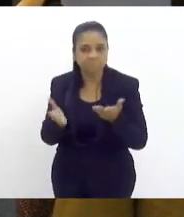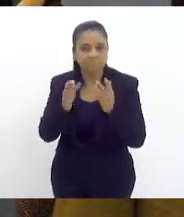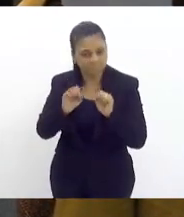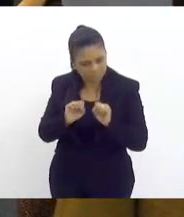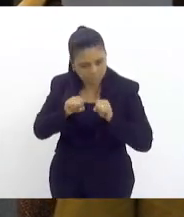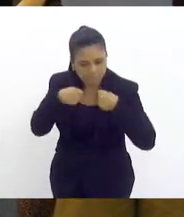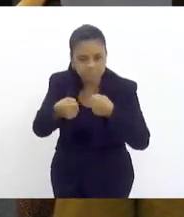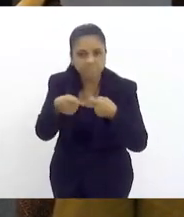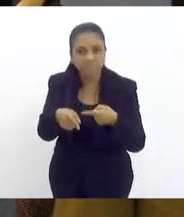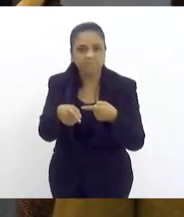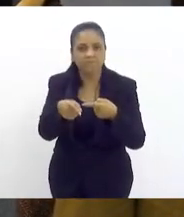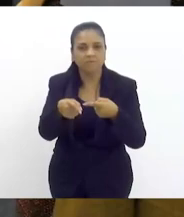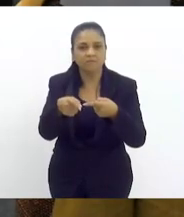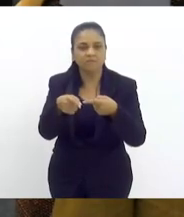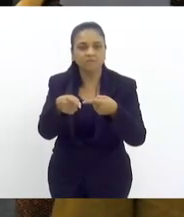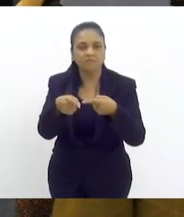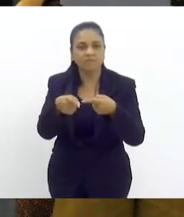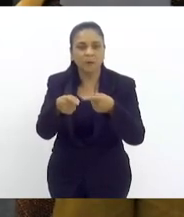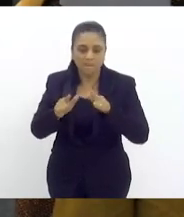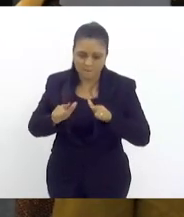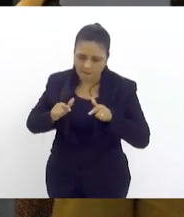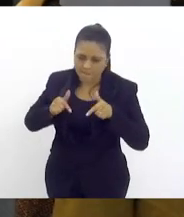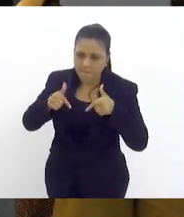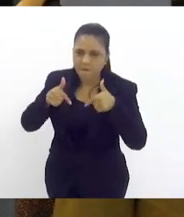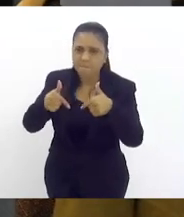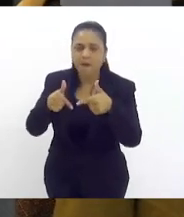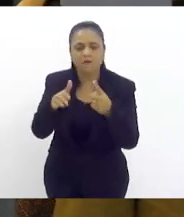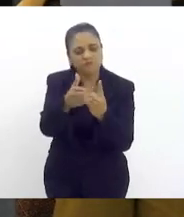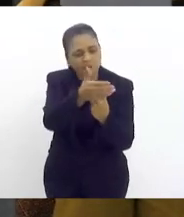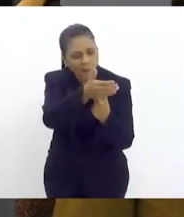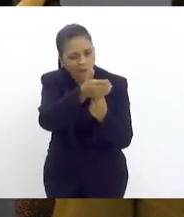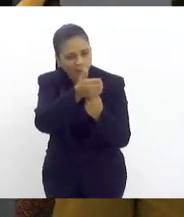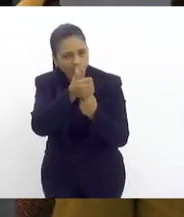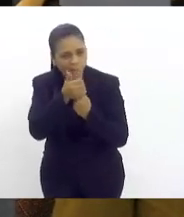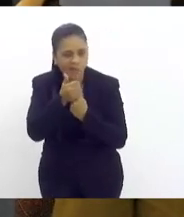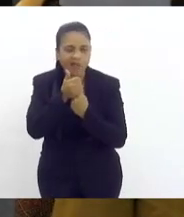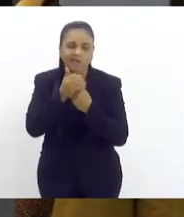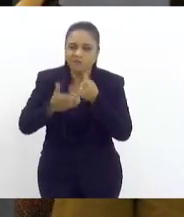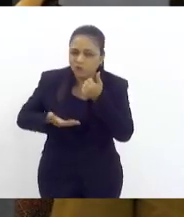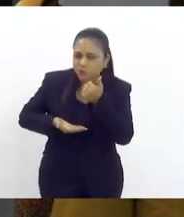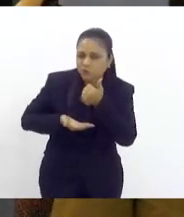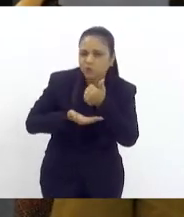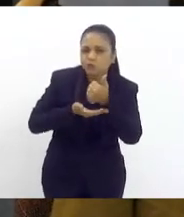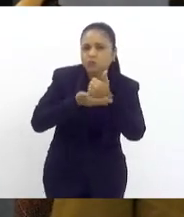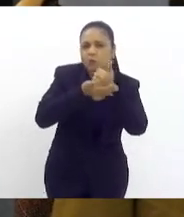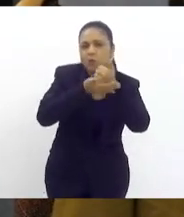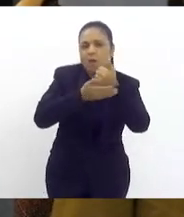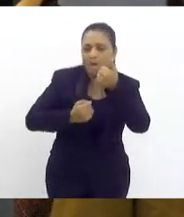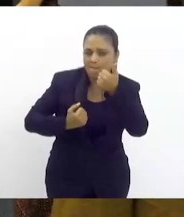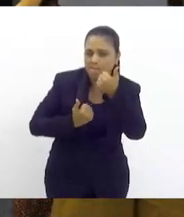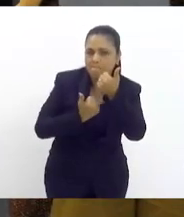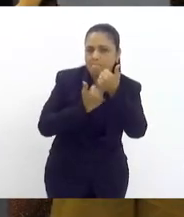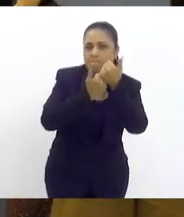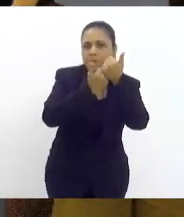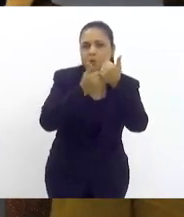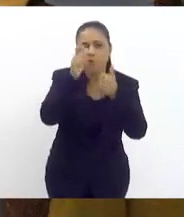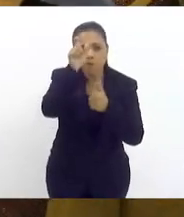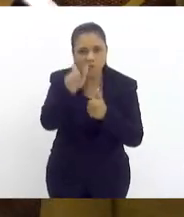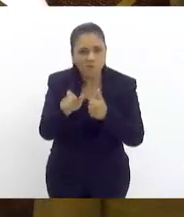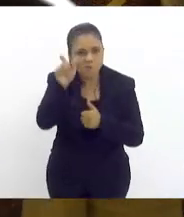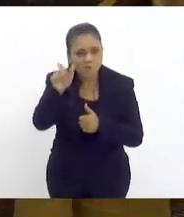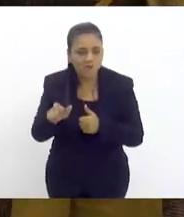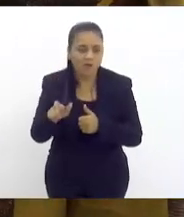praticam atividades de acolhimento, de sustentação às mulheres